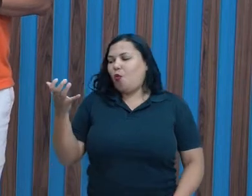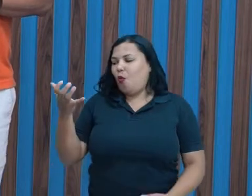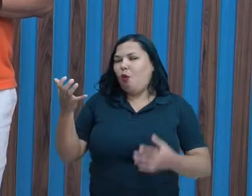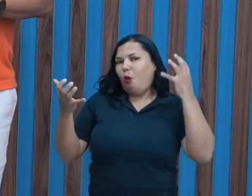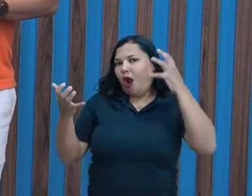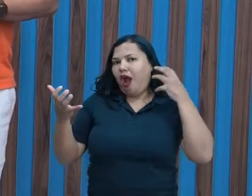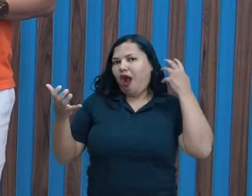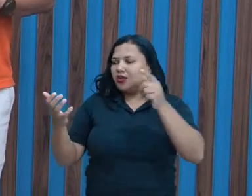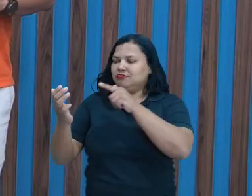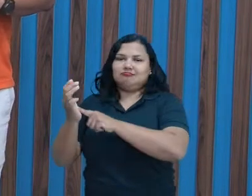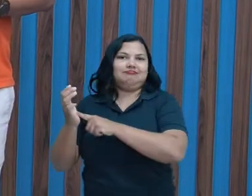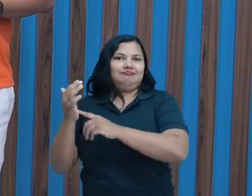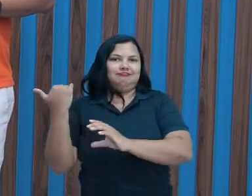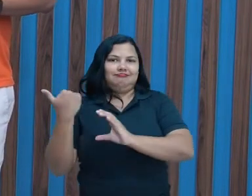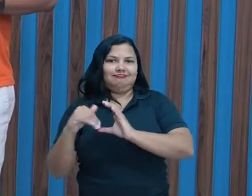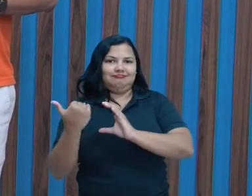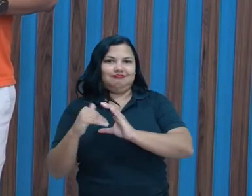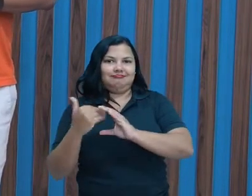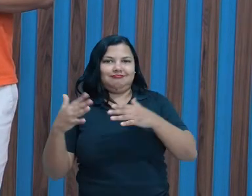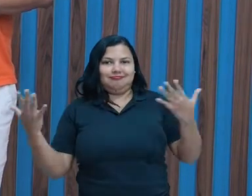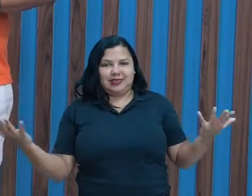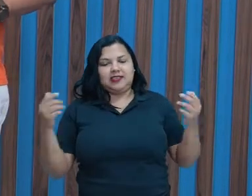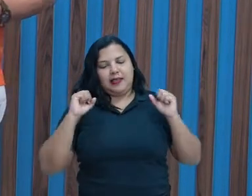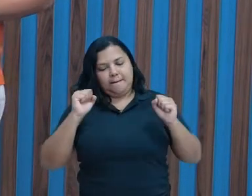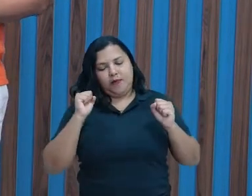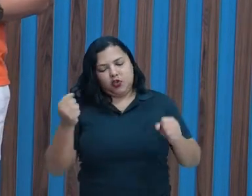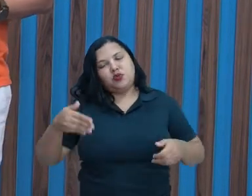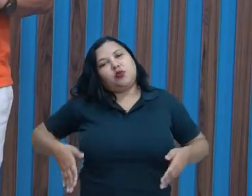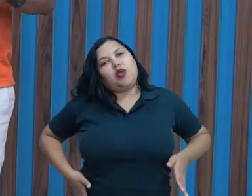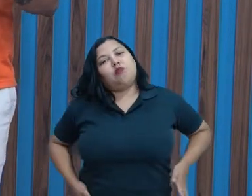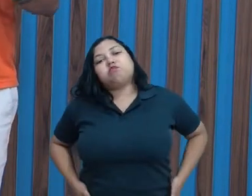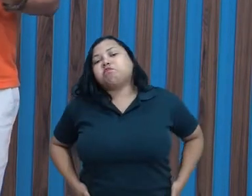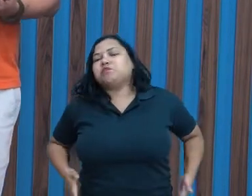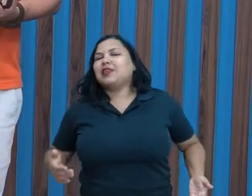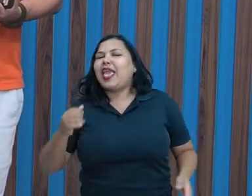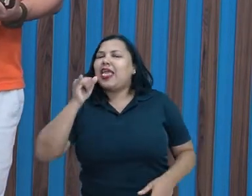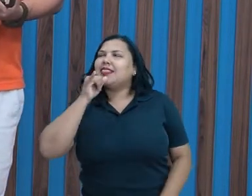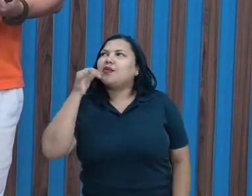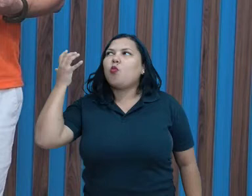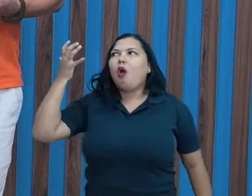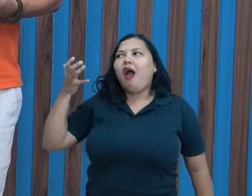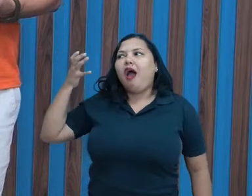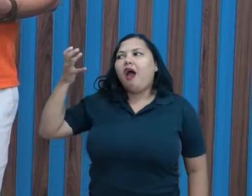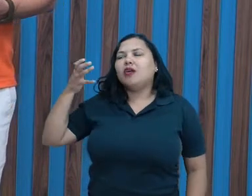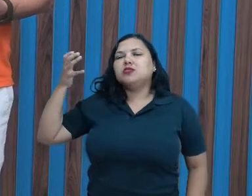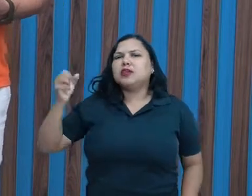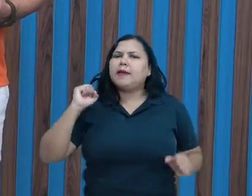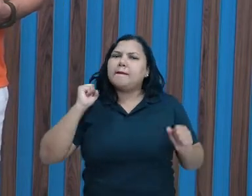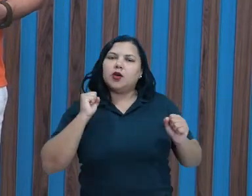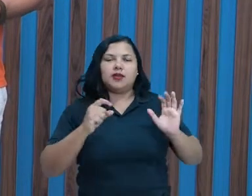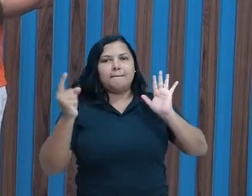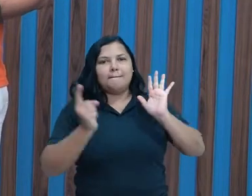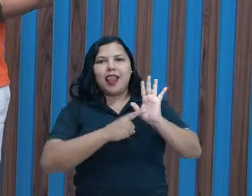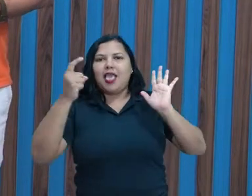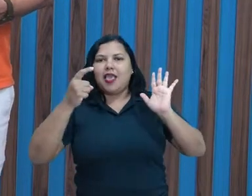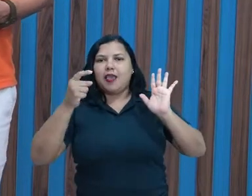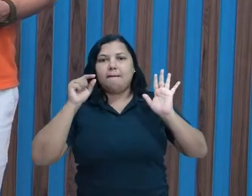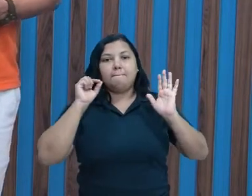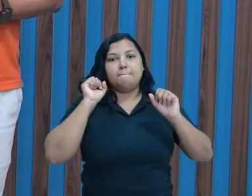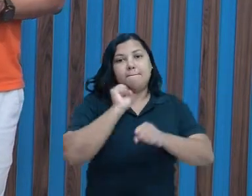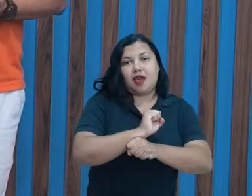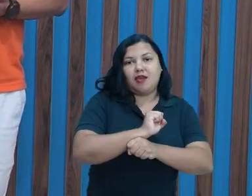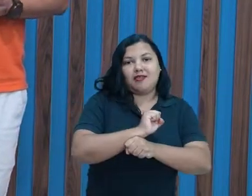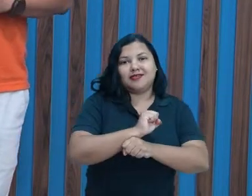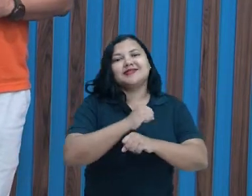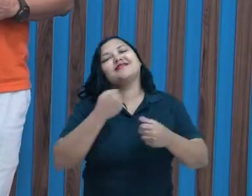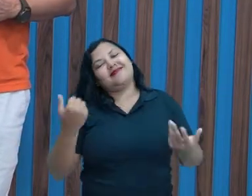uma publicação portátil. Você pode carregar para qualquer canto. É um rádio que você pode dar o play no rádio, você pode pausar,